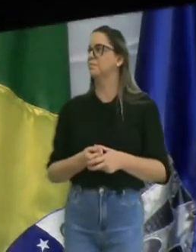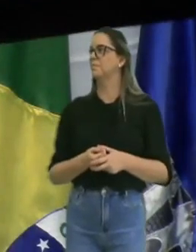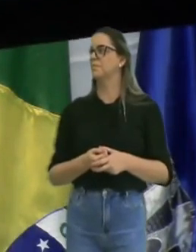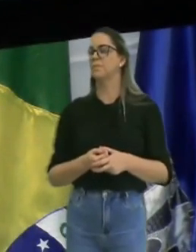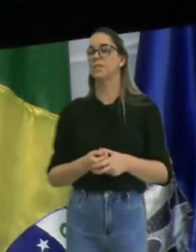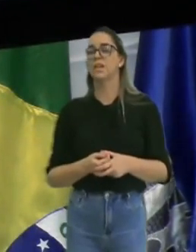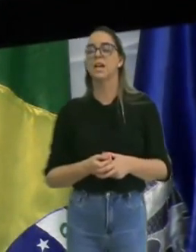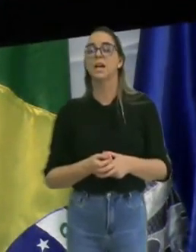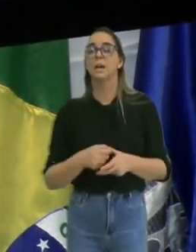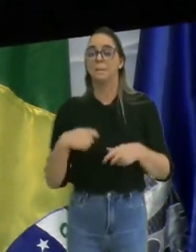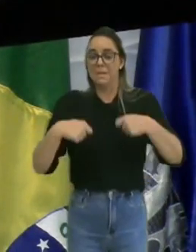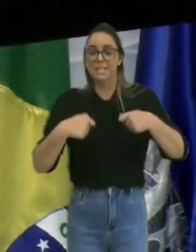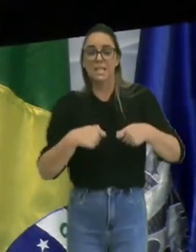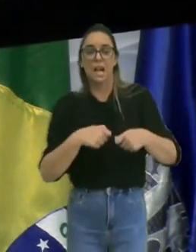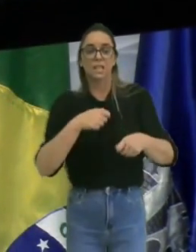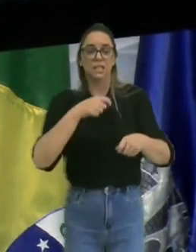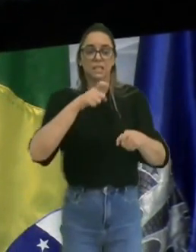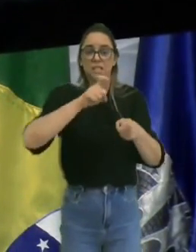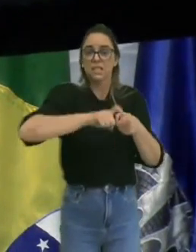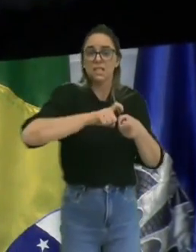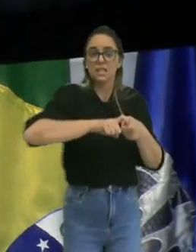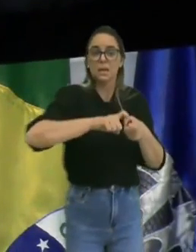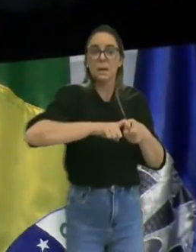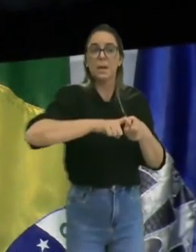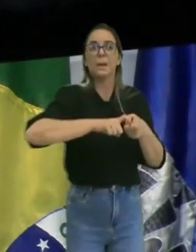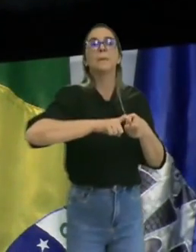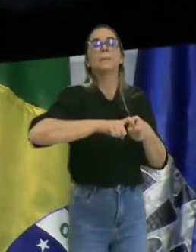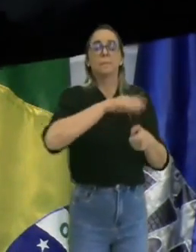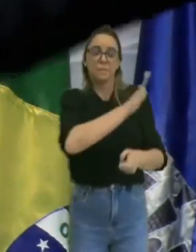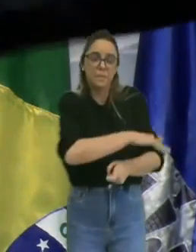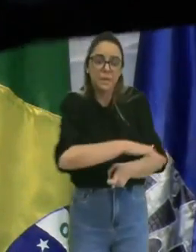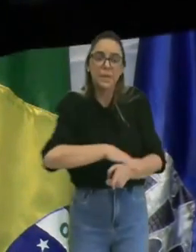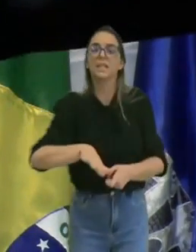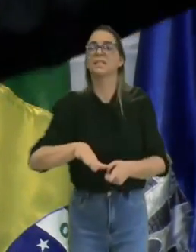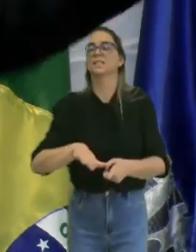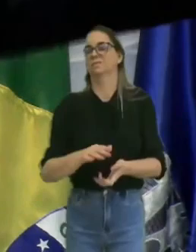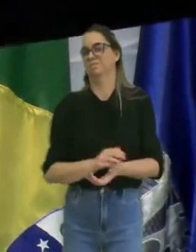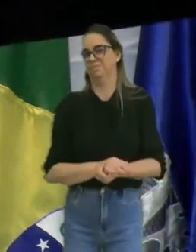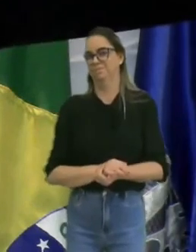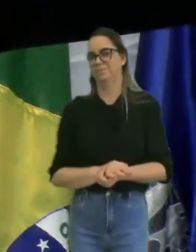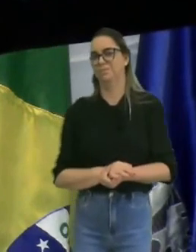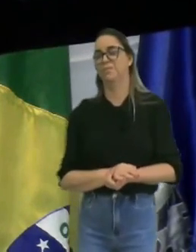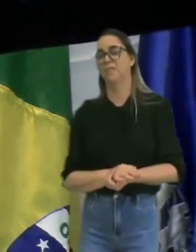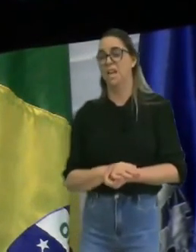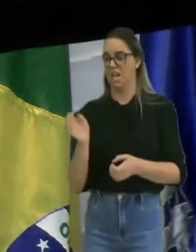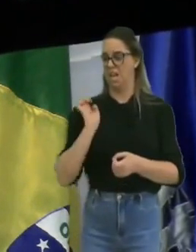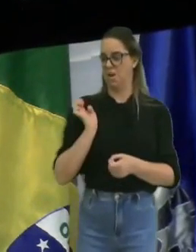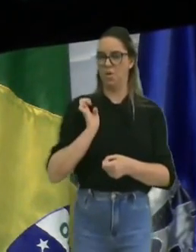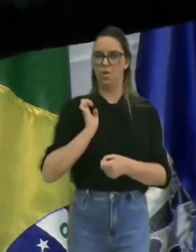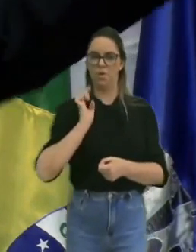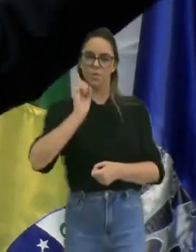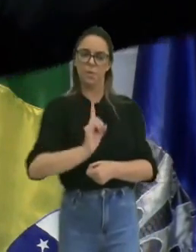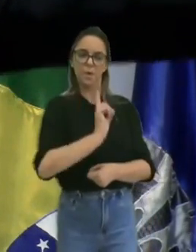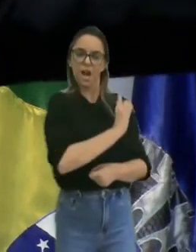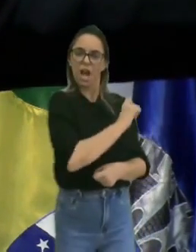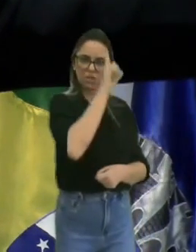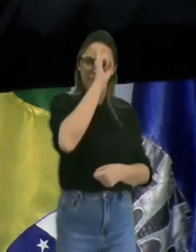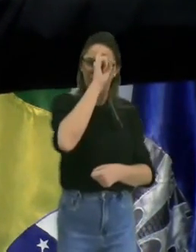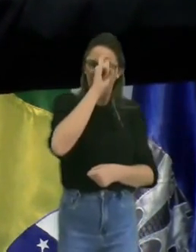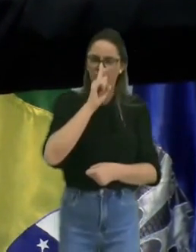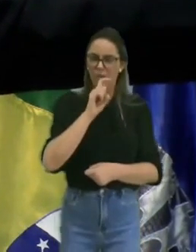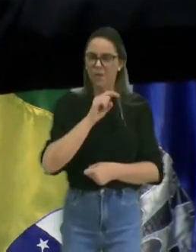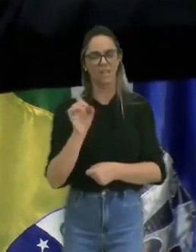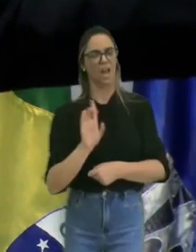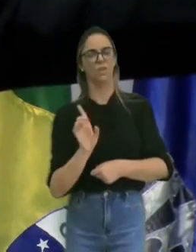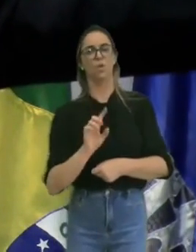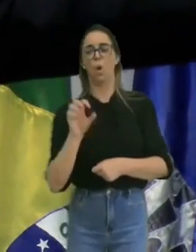pediatra aqui? Pelo SUS precisa não, porque tem dinheiro para pagar um pediatra, porque ele não vem para cá não, rico não vem aqui não, viu? Passei 8 anos sem